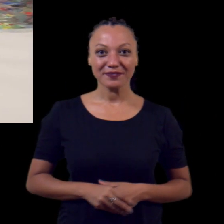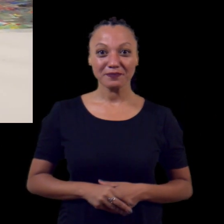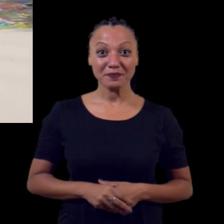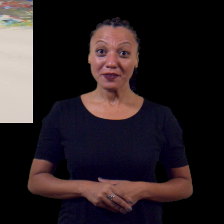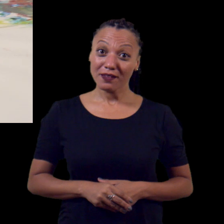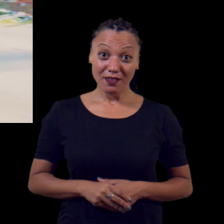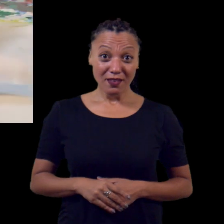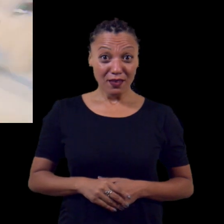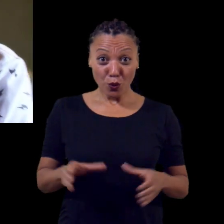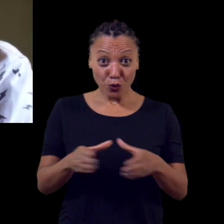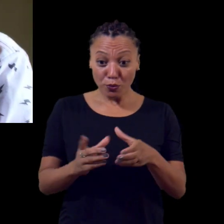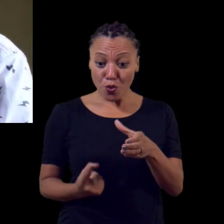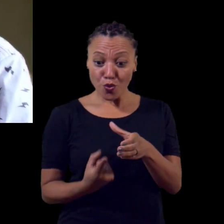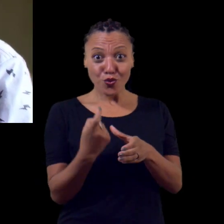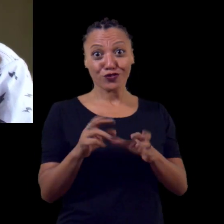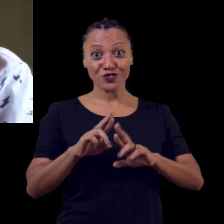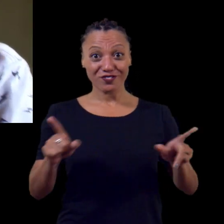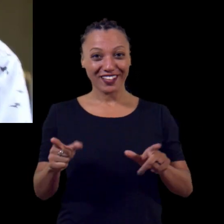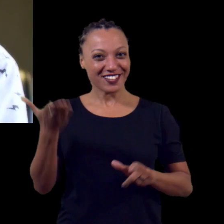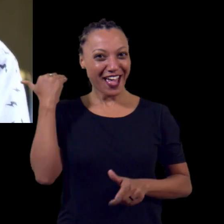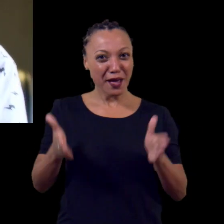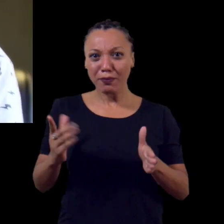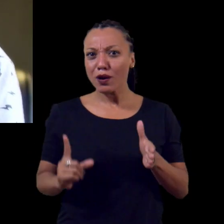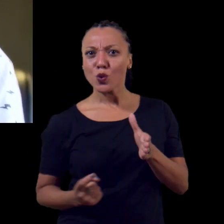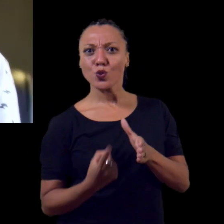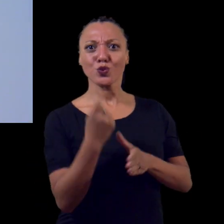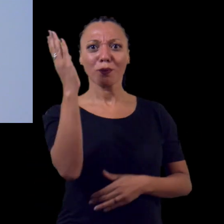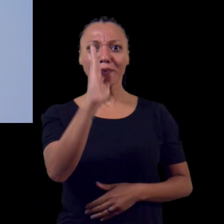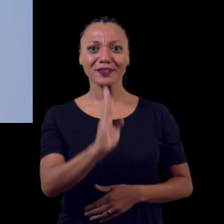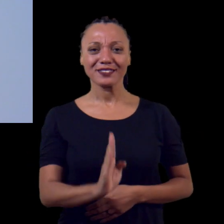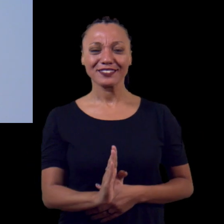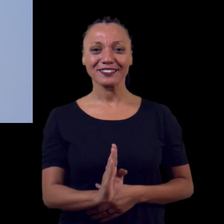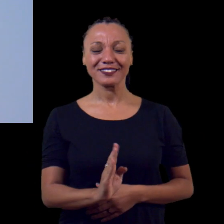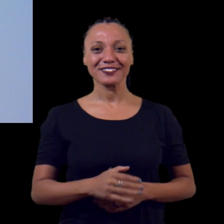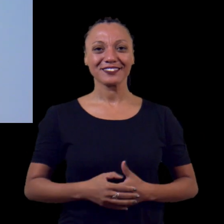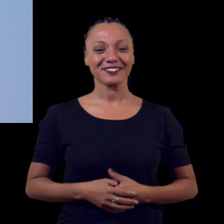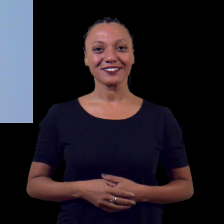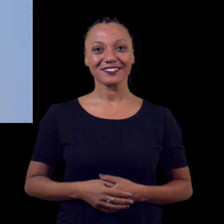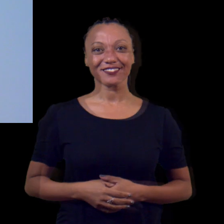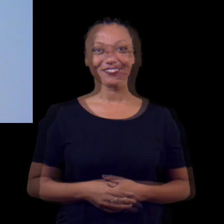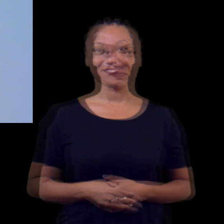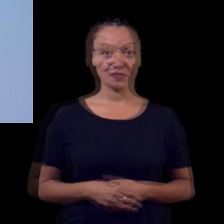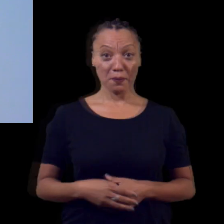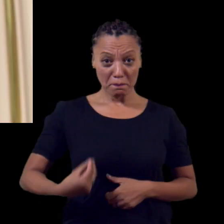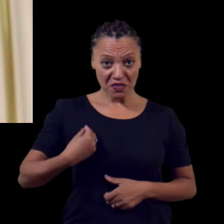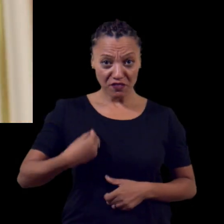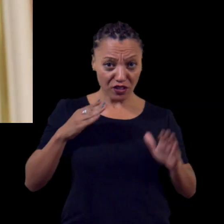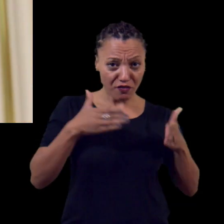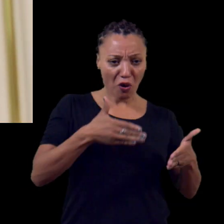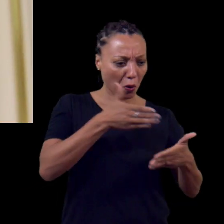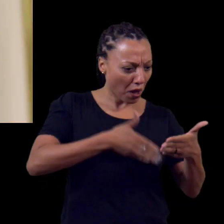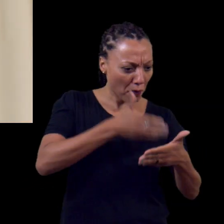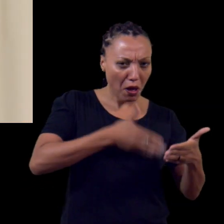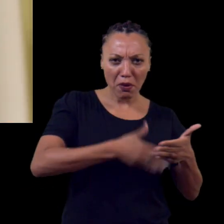o único brasileiro naquela ópera. Eu não vejo minha vida sob a óptica das